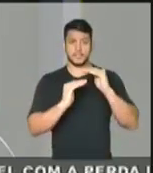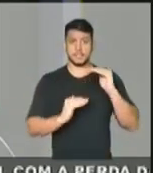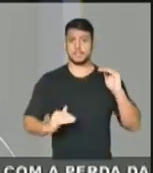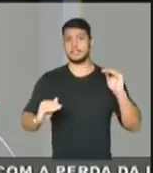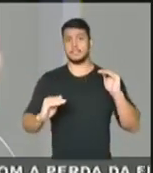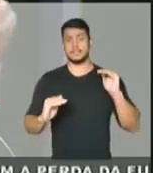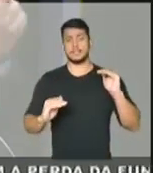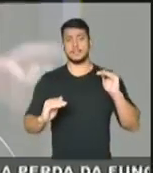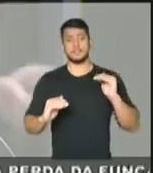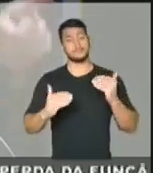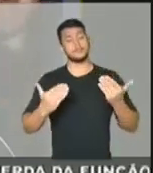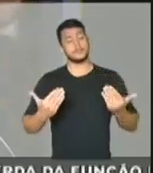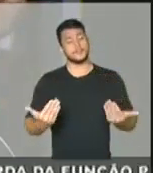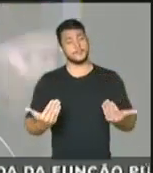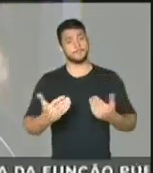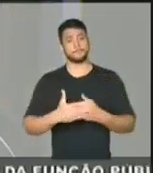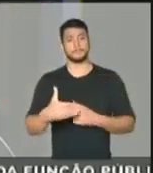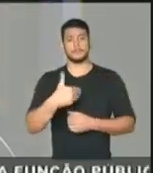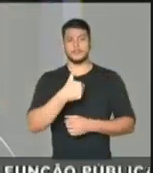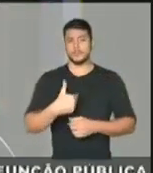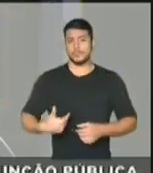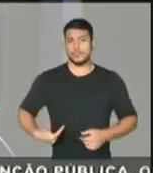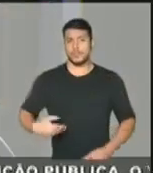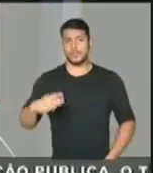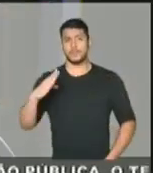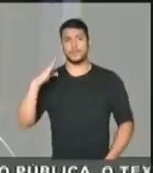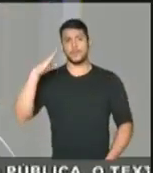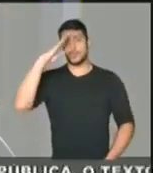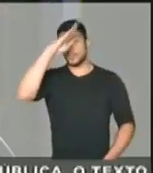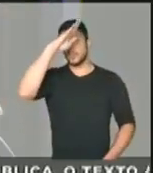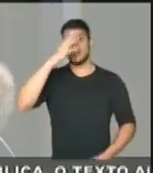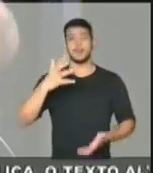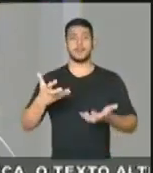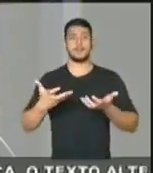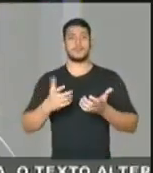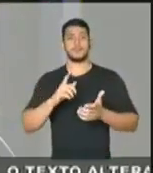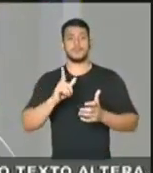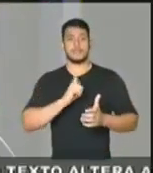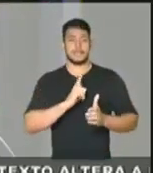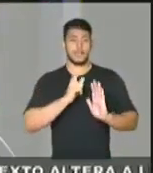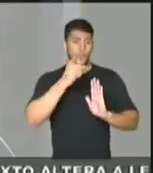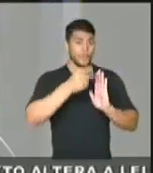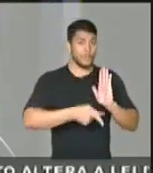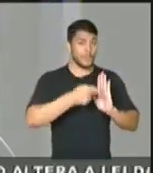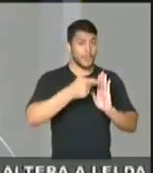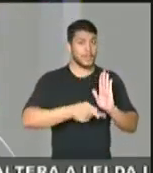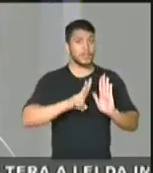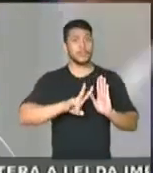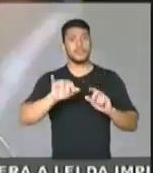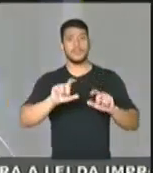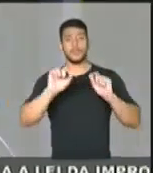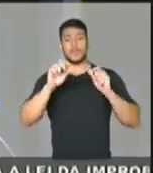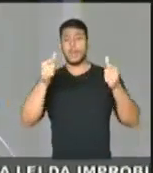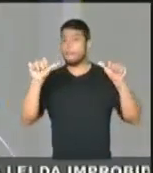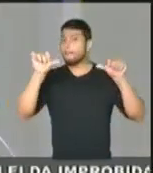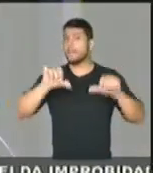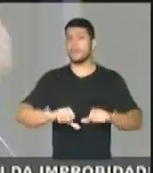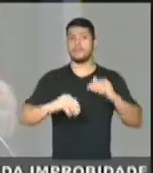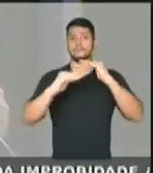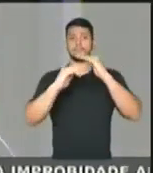desigualdade. E o plano do governo Bolsonaro vai agravar a desigualdade,